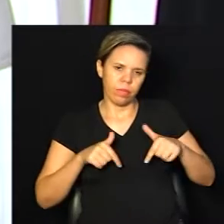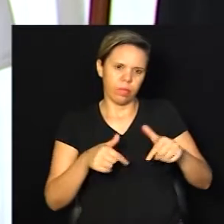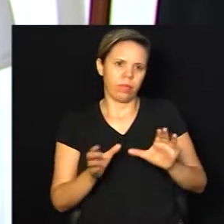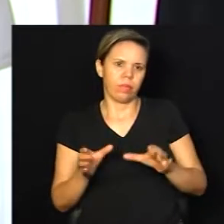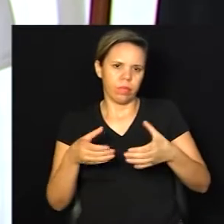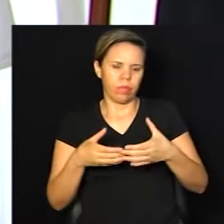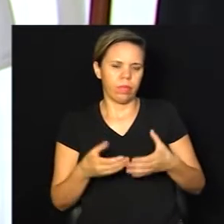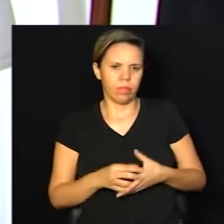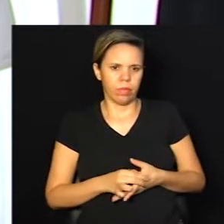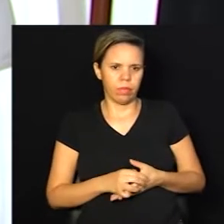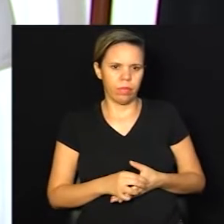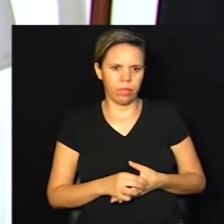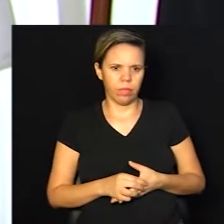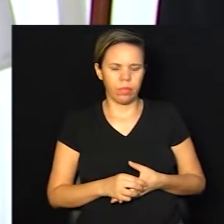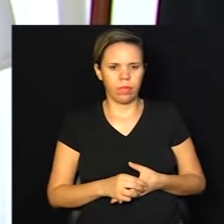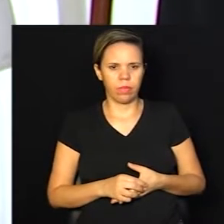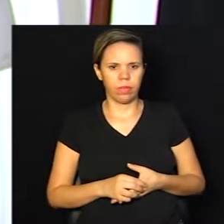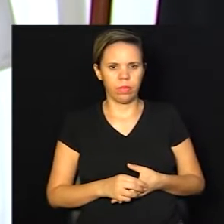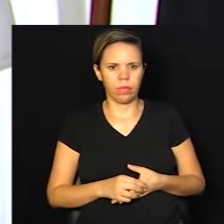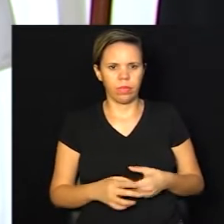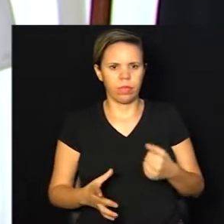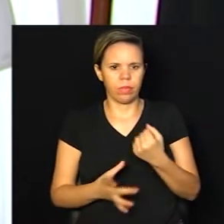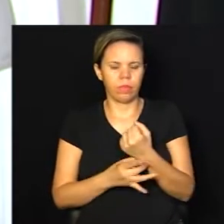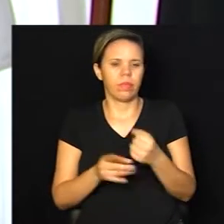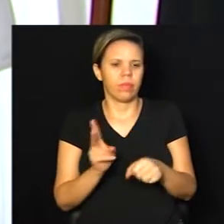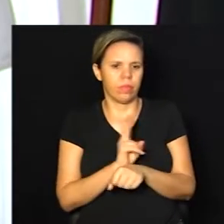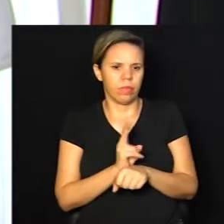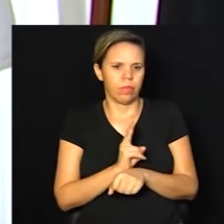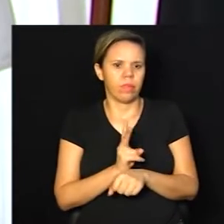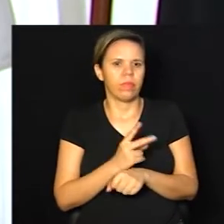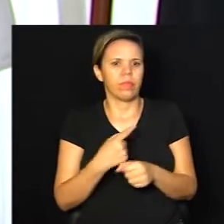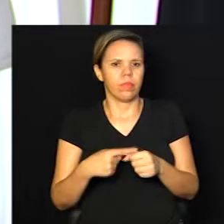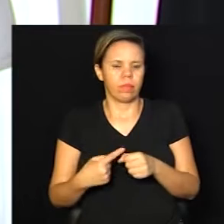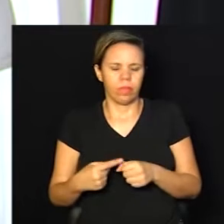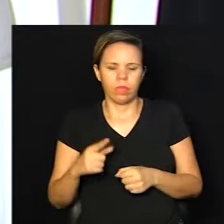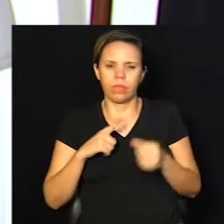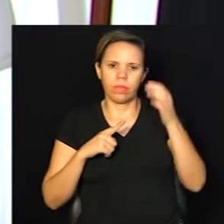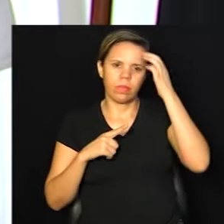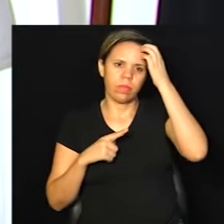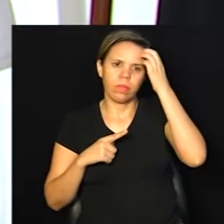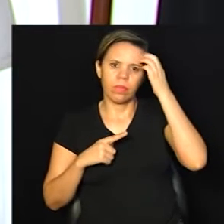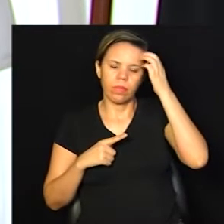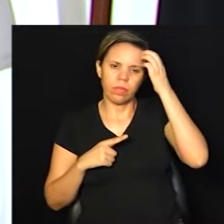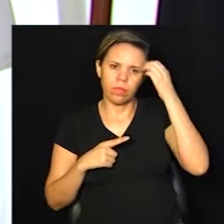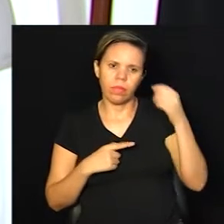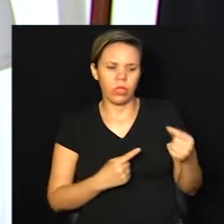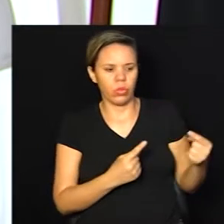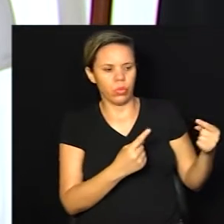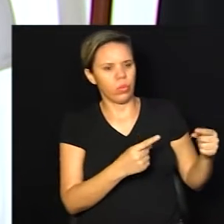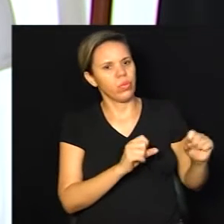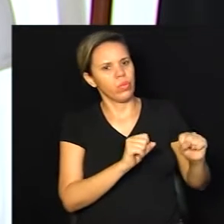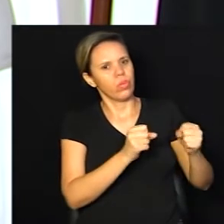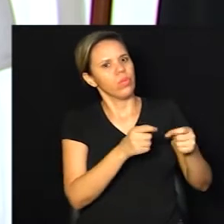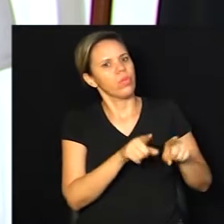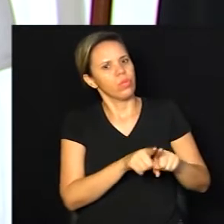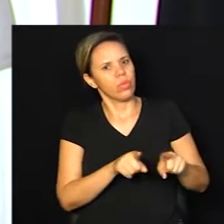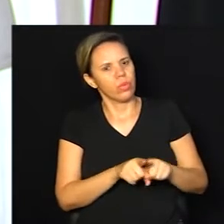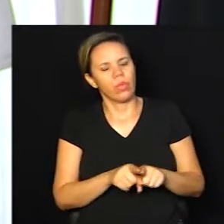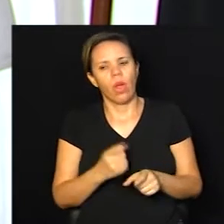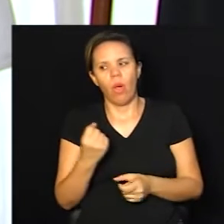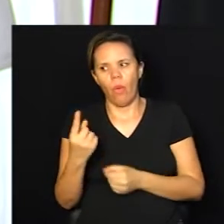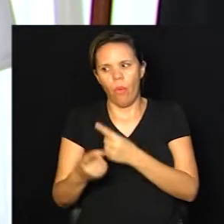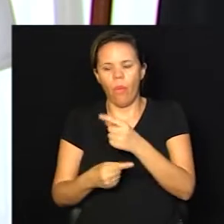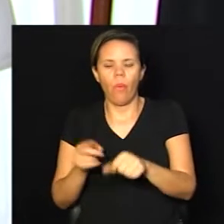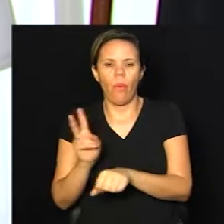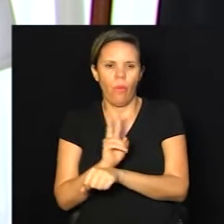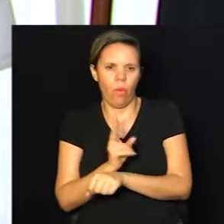em conjunto, né, com as forças e corpos de segurança municipais, haverá uma composição de esforços no quais